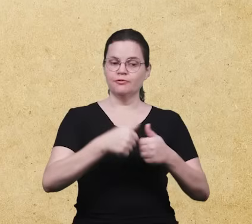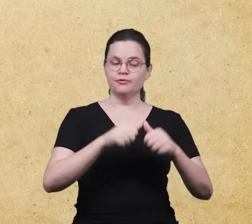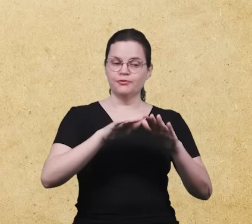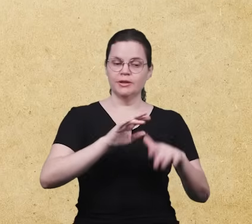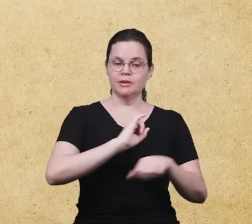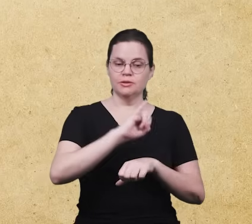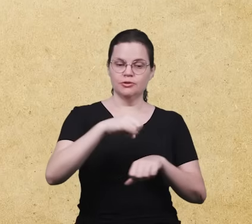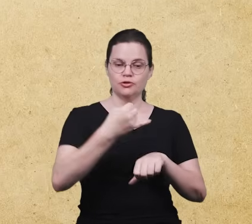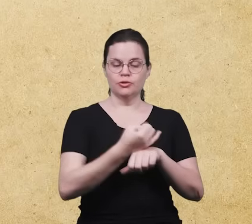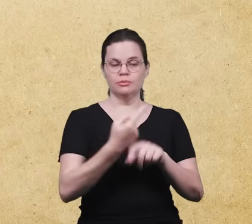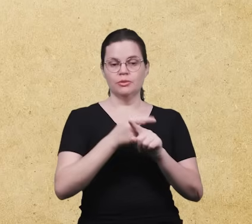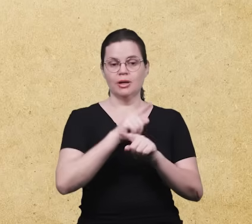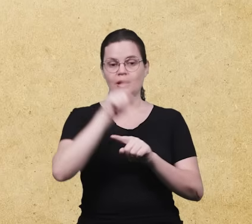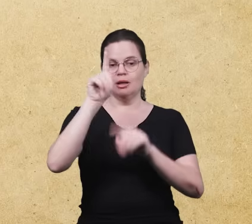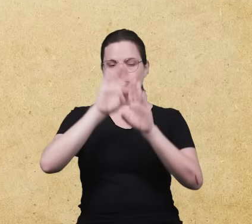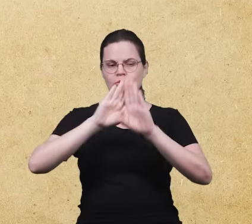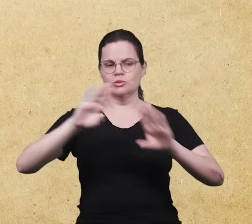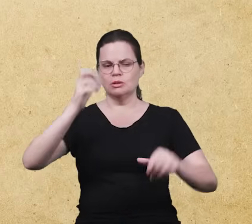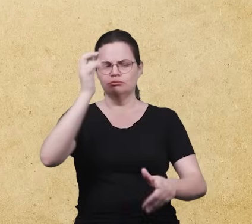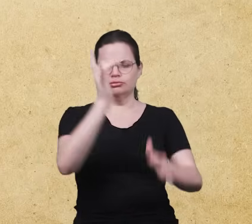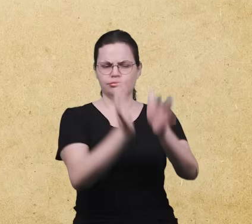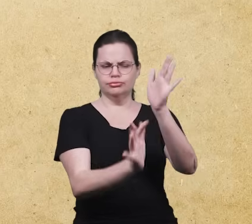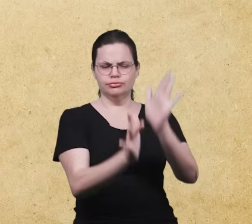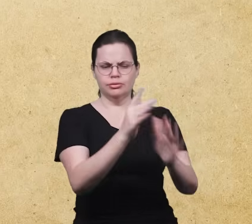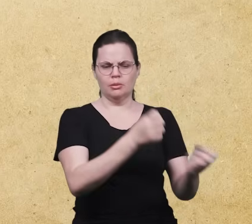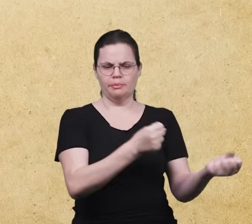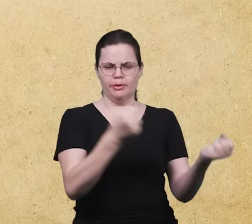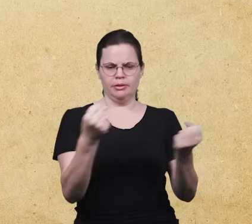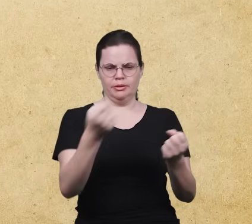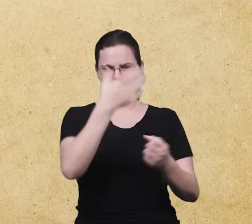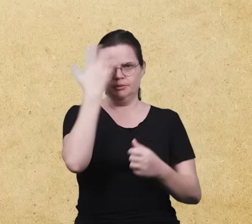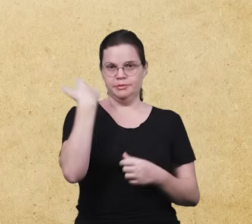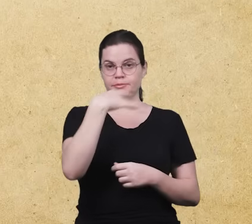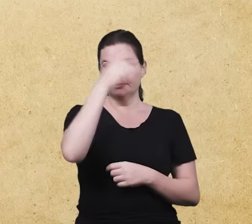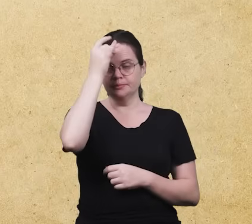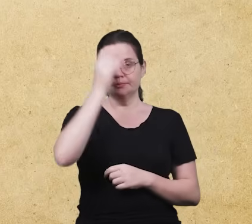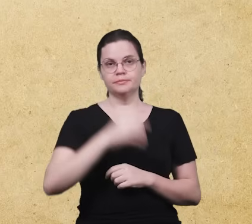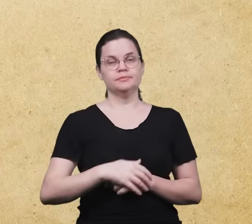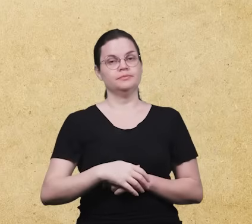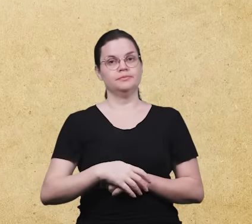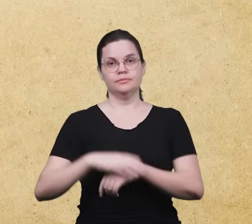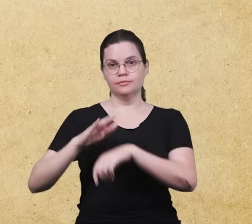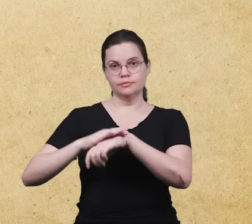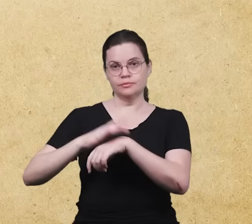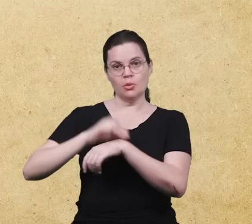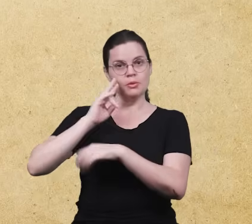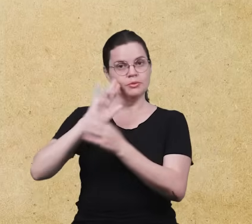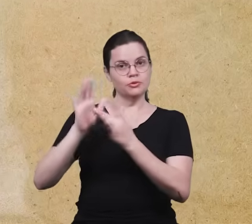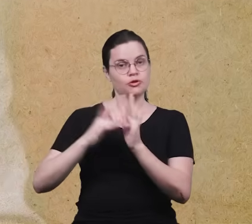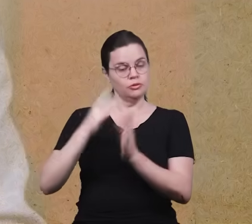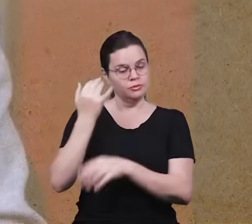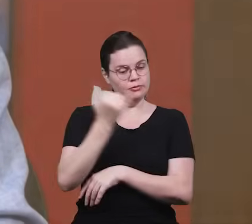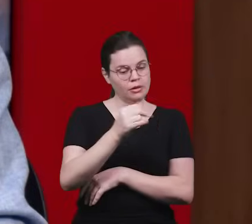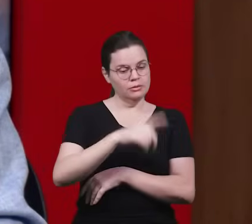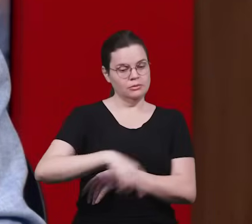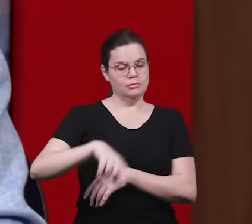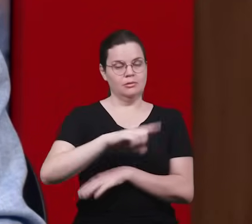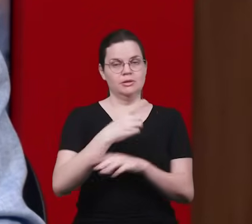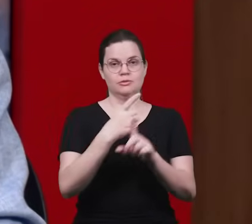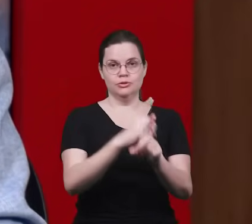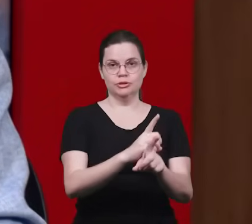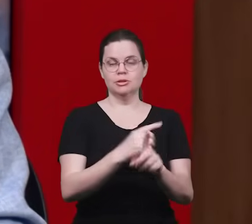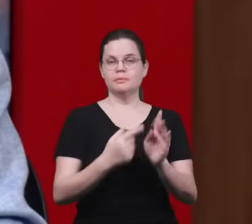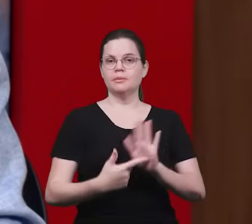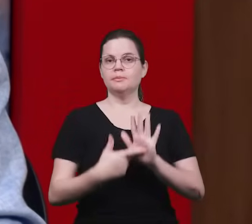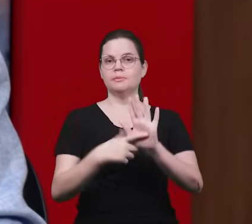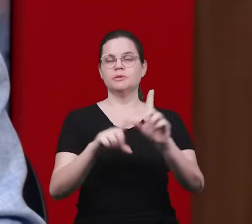que do alto sejais revestidos de poder. Então, essas palavras foram ditas pelo próprio Senhor Jesus, mostrando